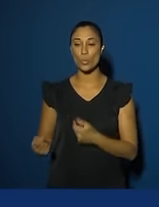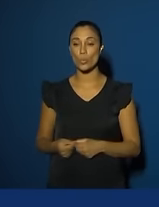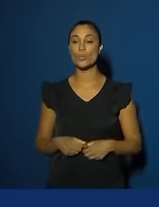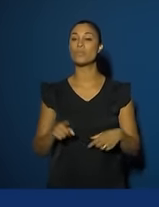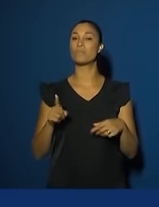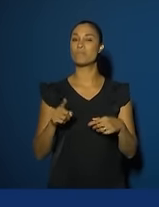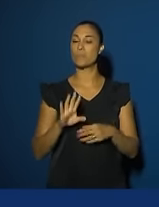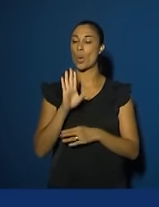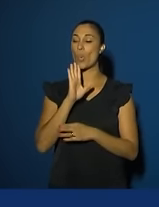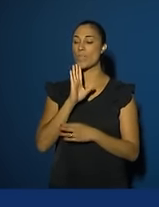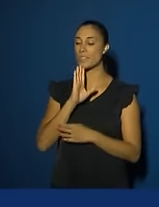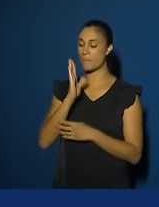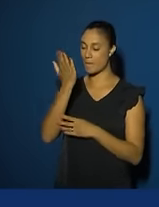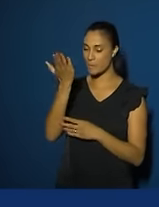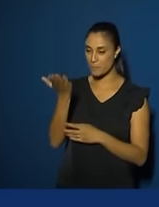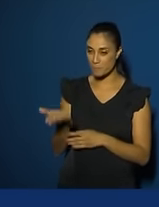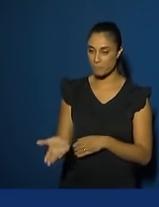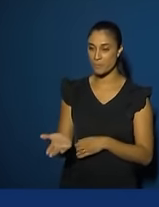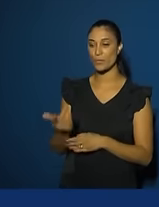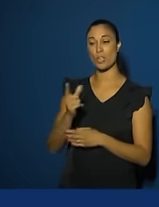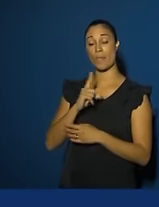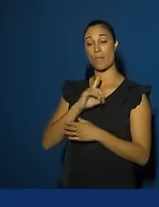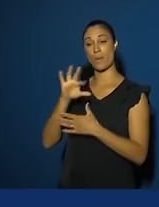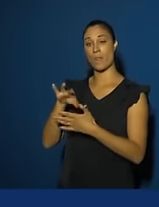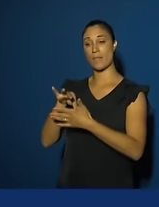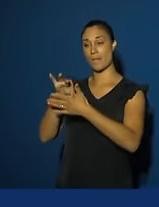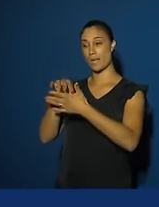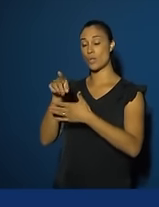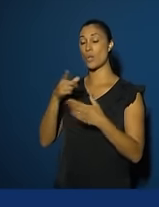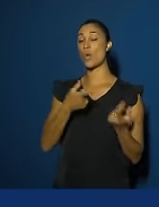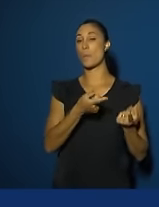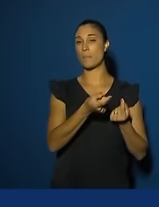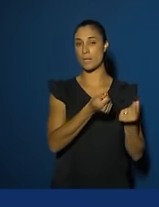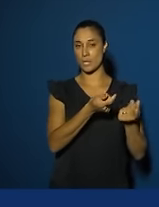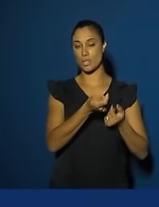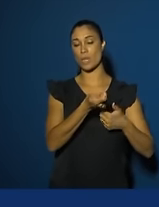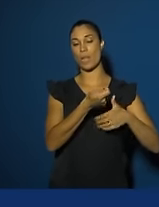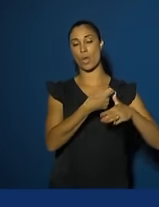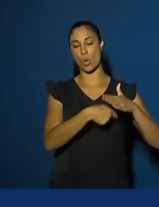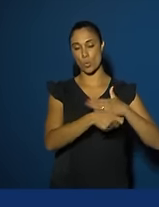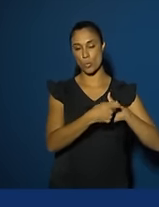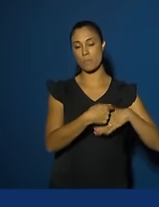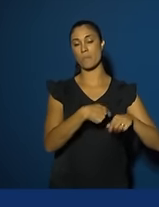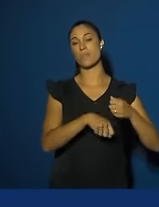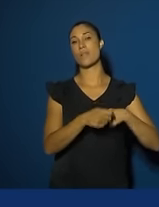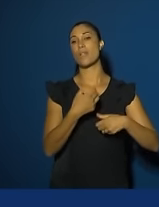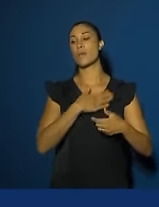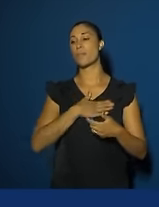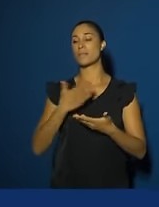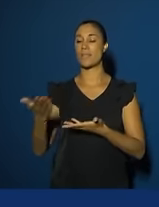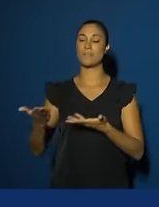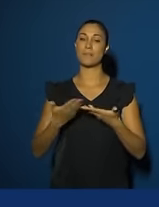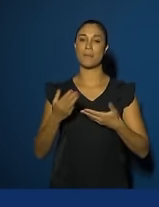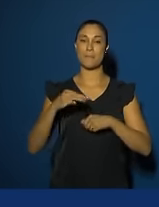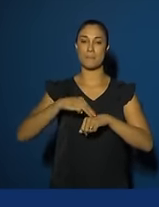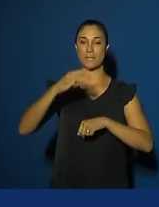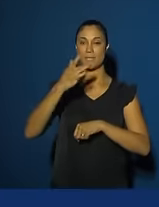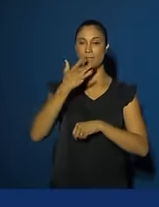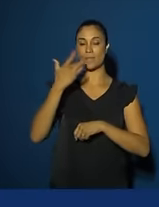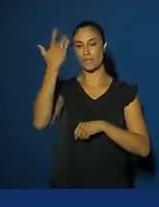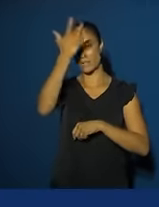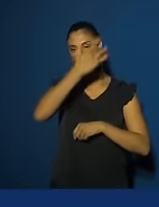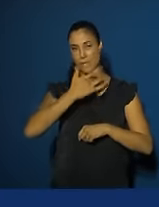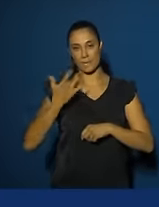um enorme reconhecimento de ter liderando a fazenda a economia e um prazer recebê-lo aqui então Ministro Fernando